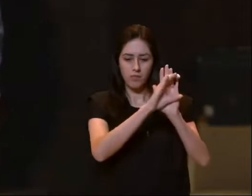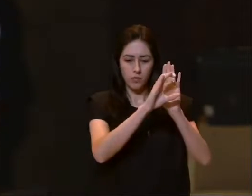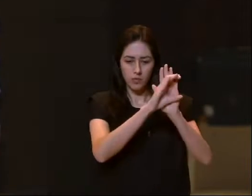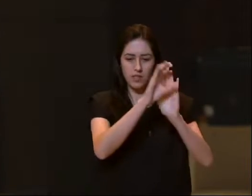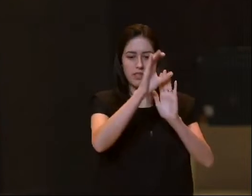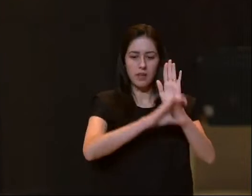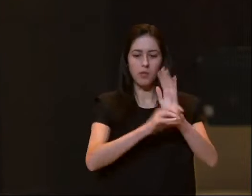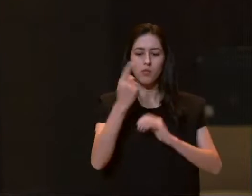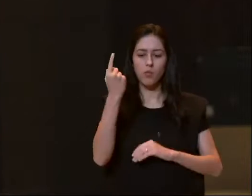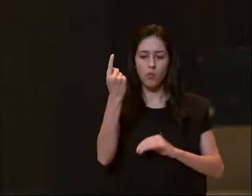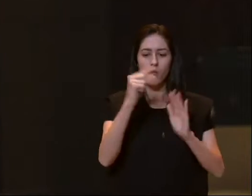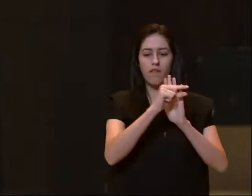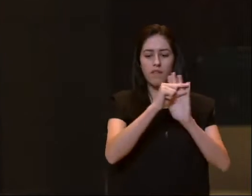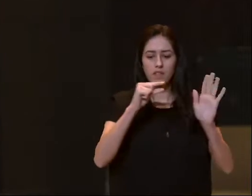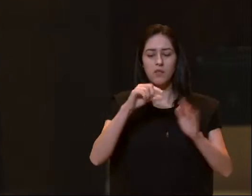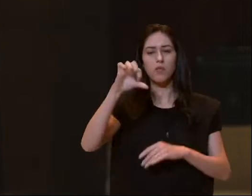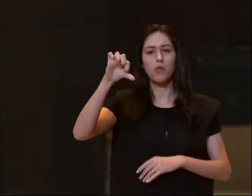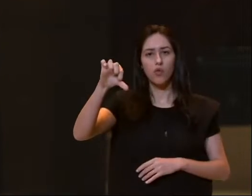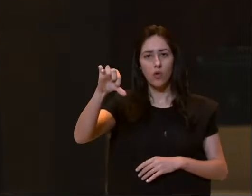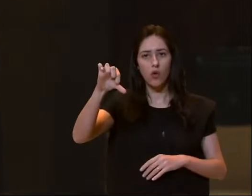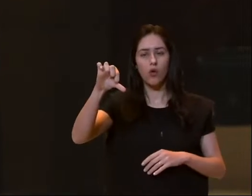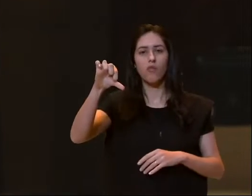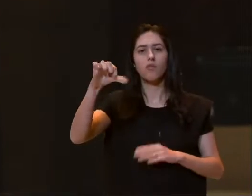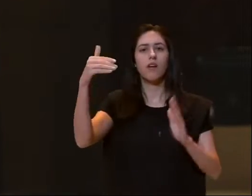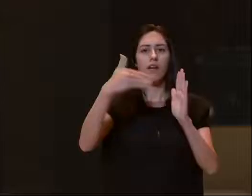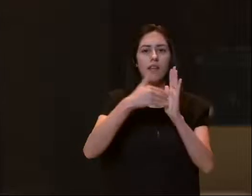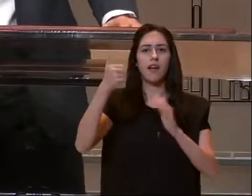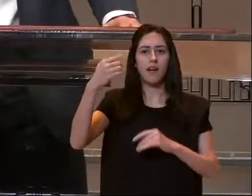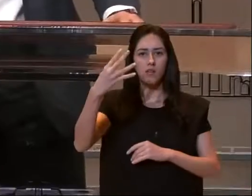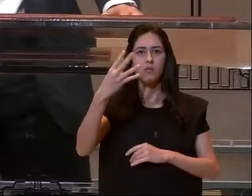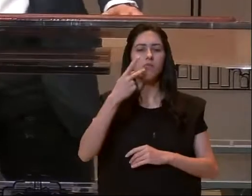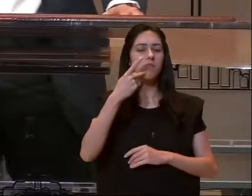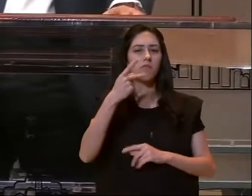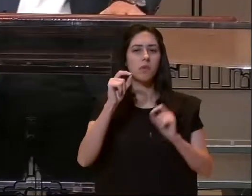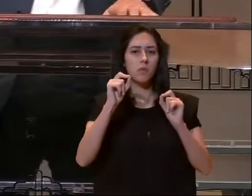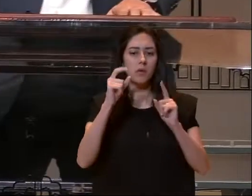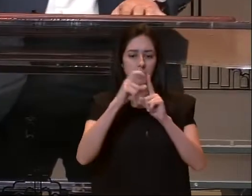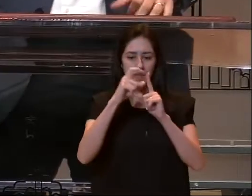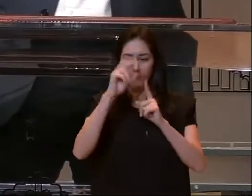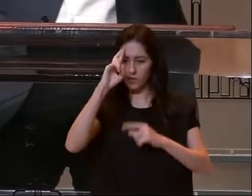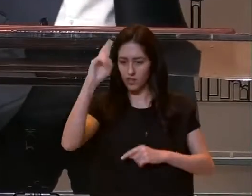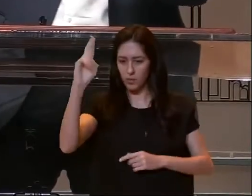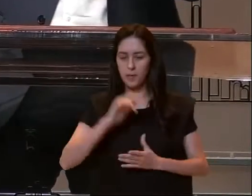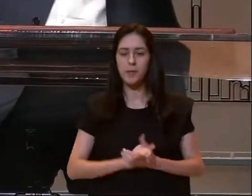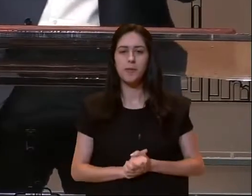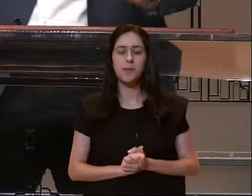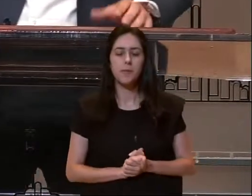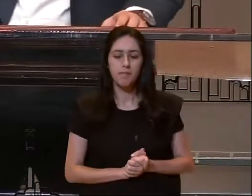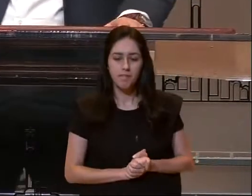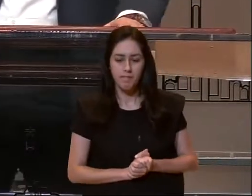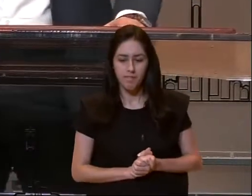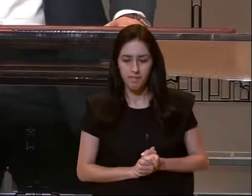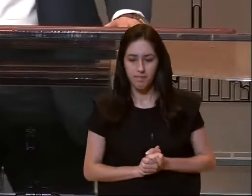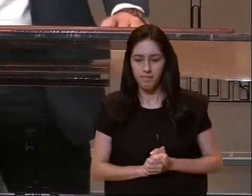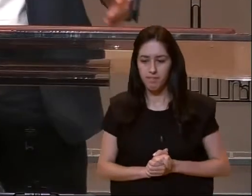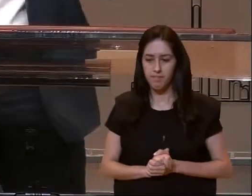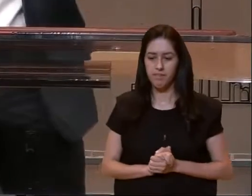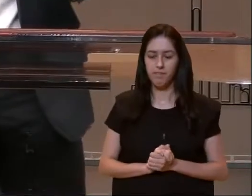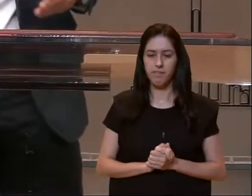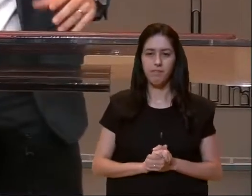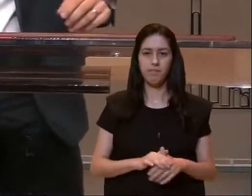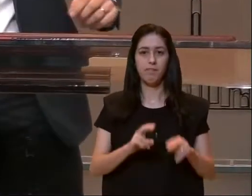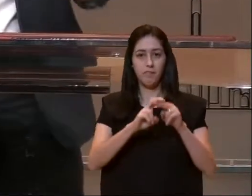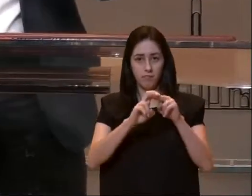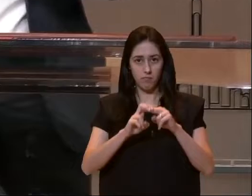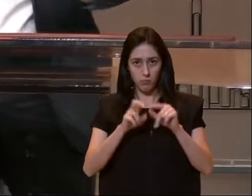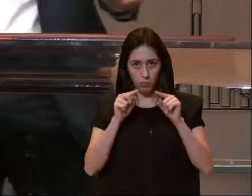1, versículo 9 a 14. Diz assim a palavra do Senhor: por essa razão, desde